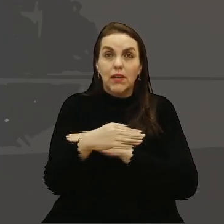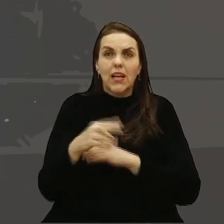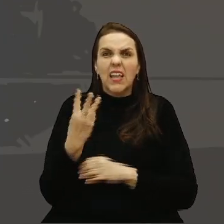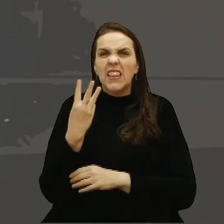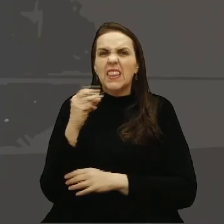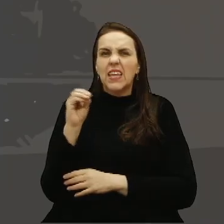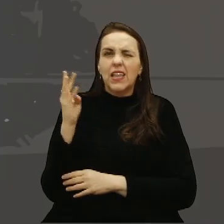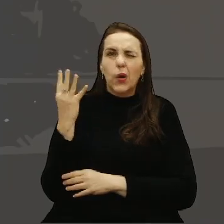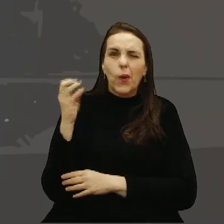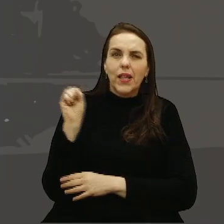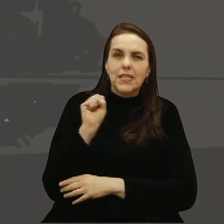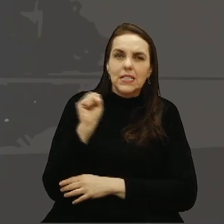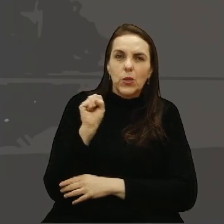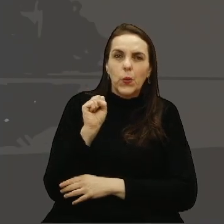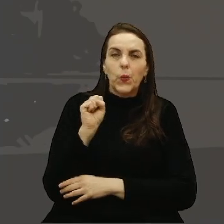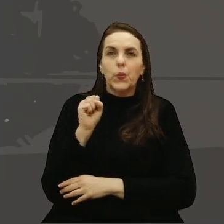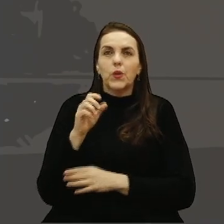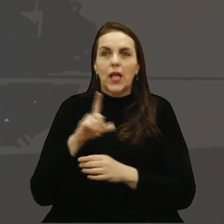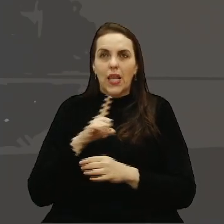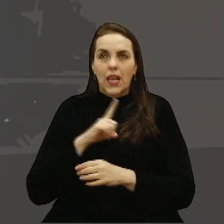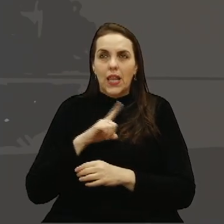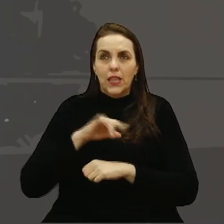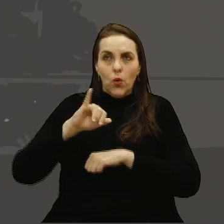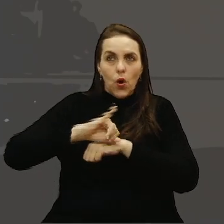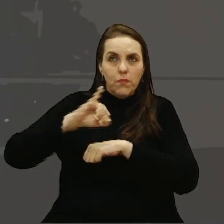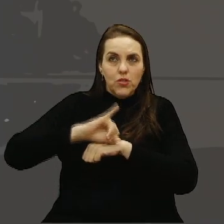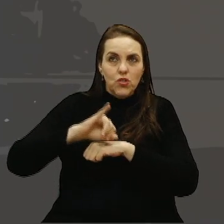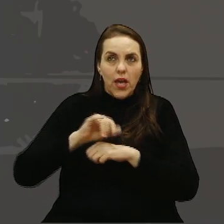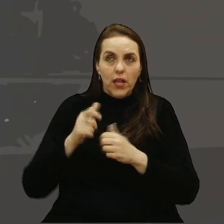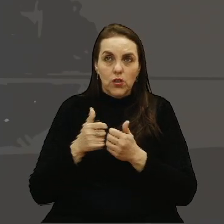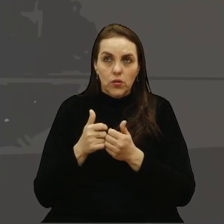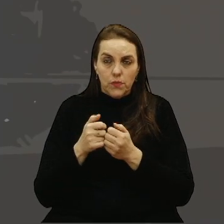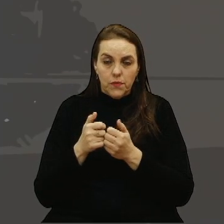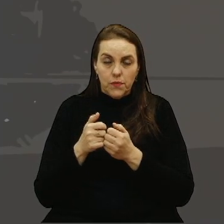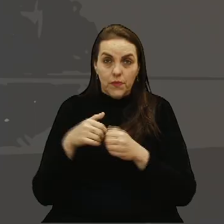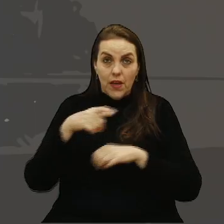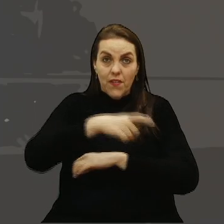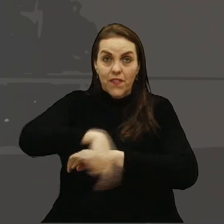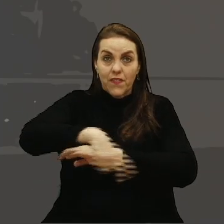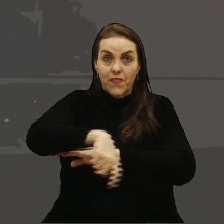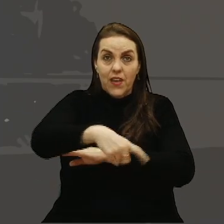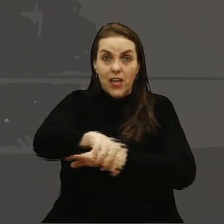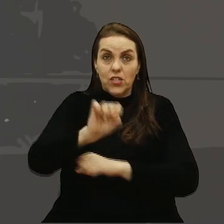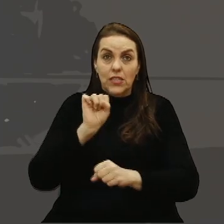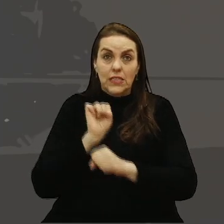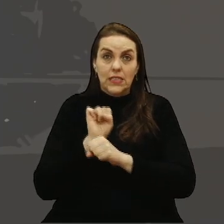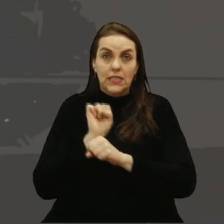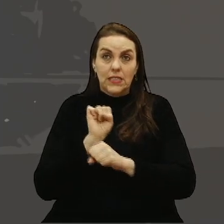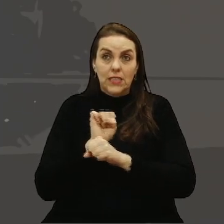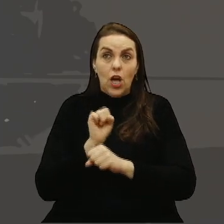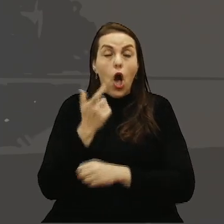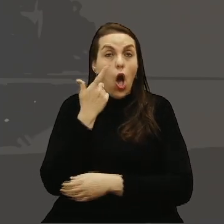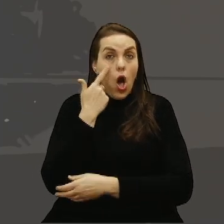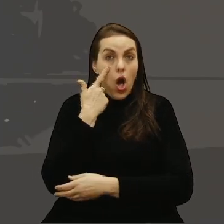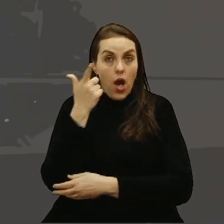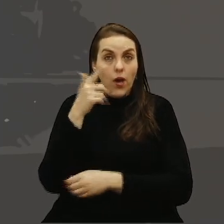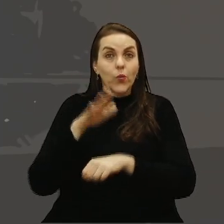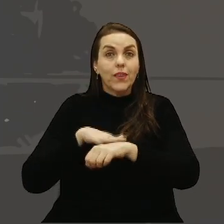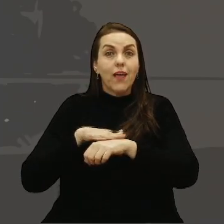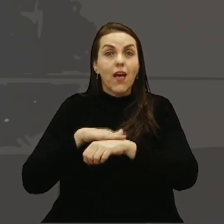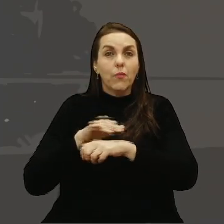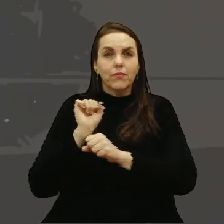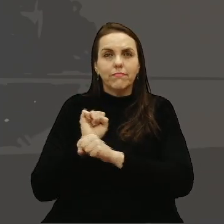40 segundos. Ela está ali com o objeto na mão dela, ó, na faixa de segurança, e ela vai ficar aguardando. Olha o período que ela aguarda para poder